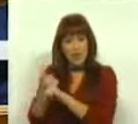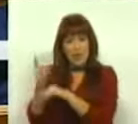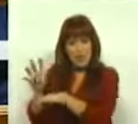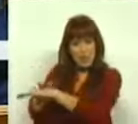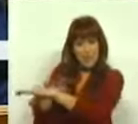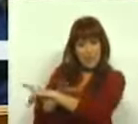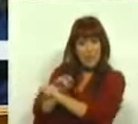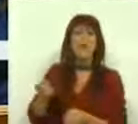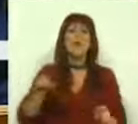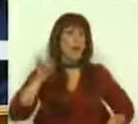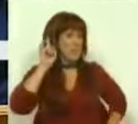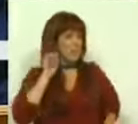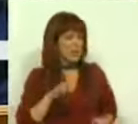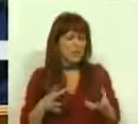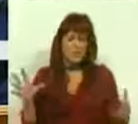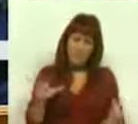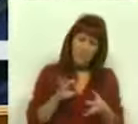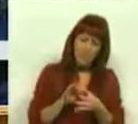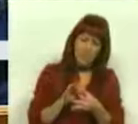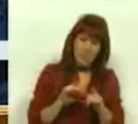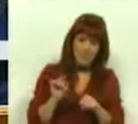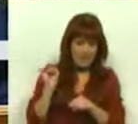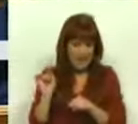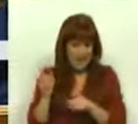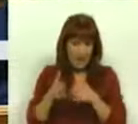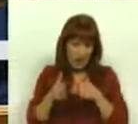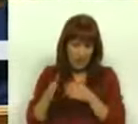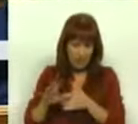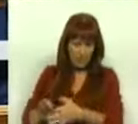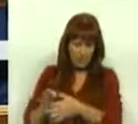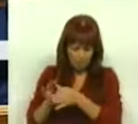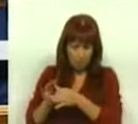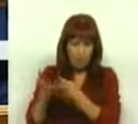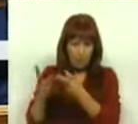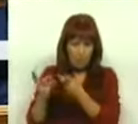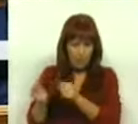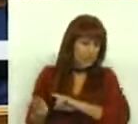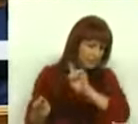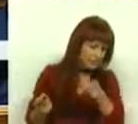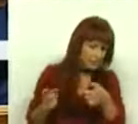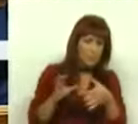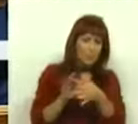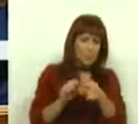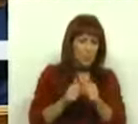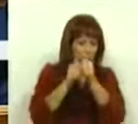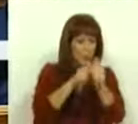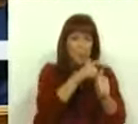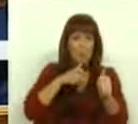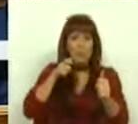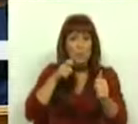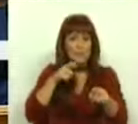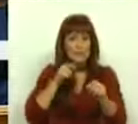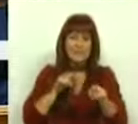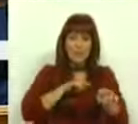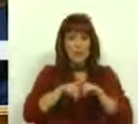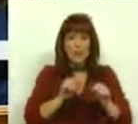Estados-membros, quer e sobretudo da conjugação desse caminho de consolidação orçamental com o compromisso